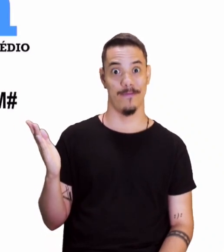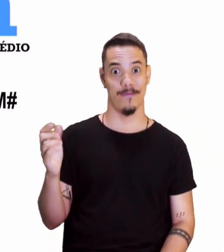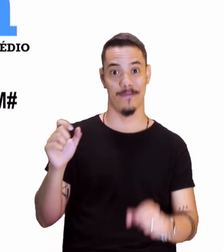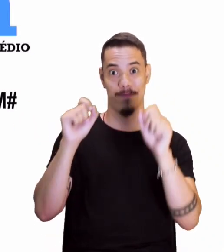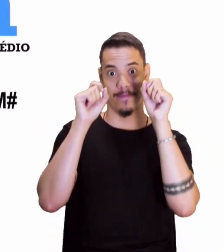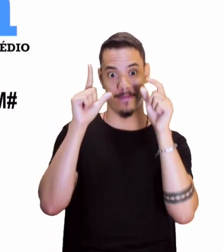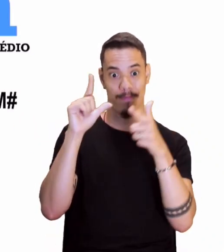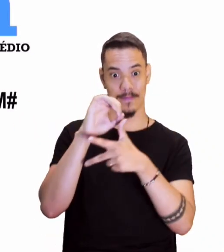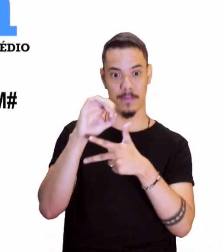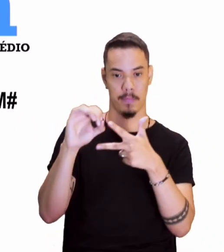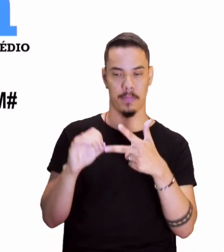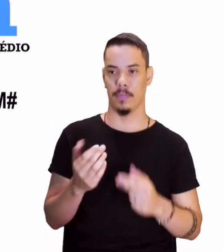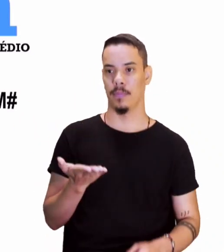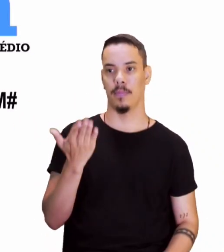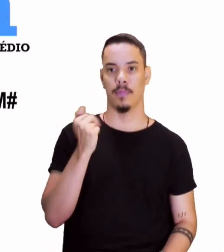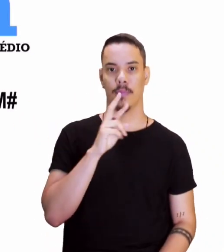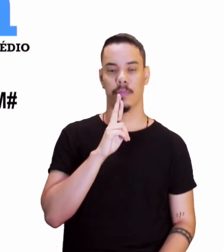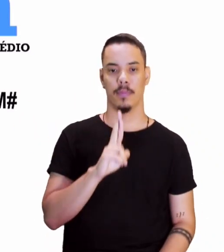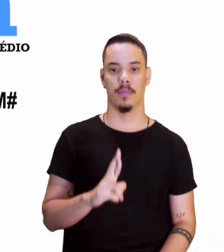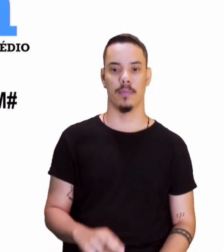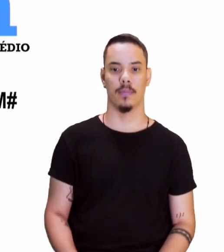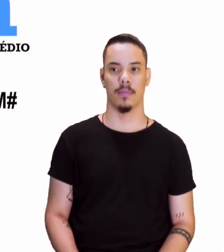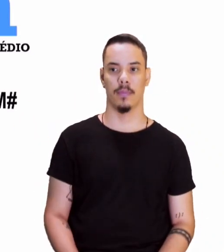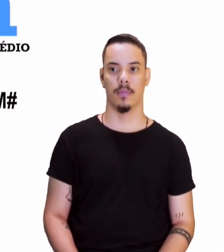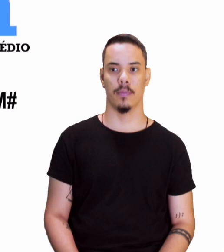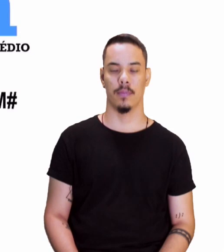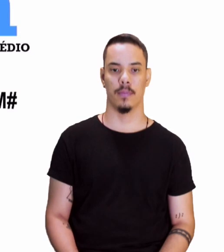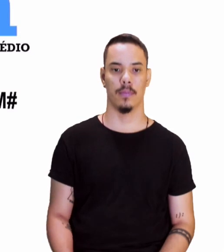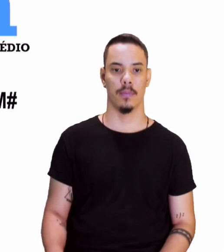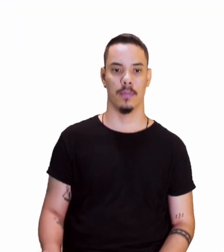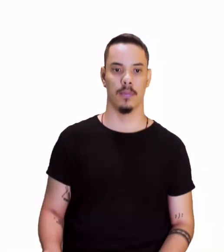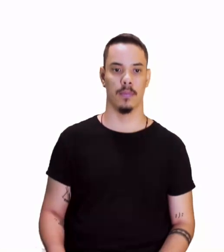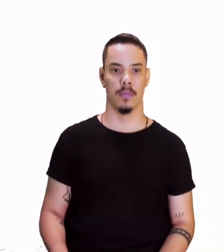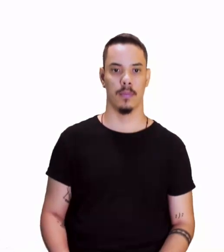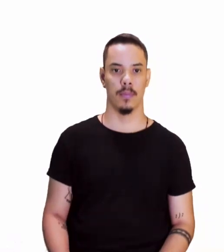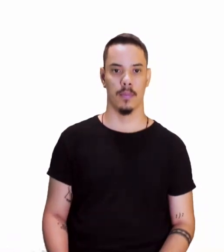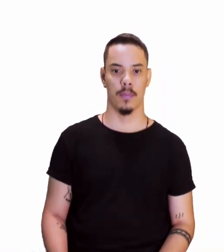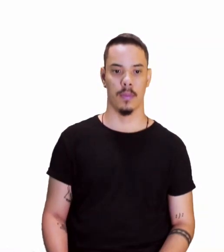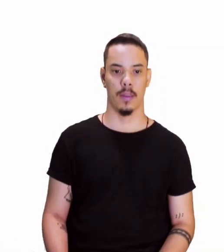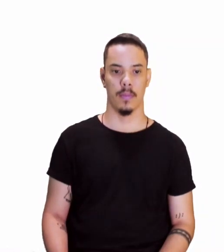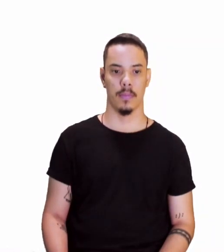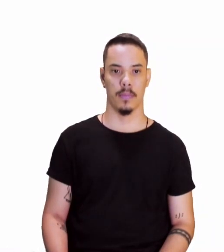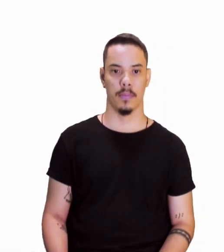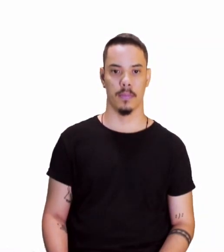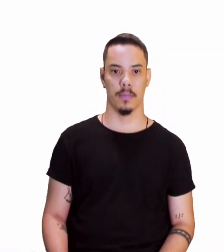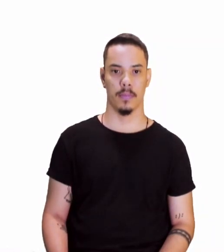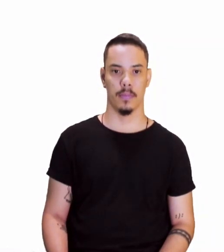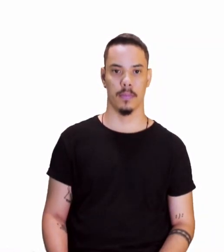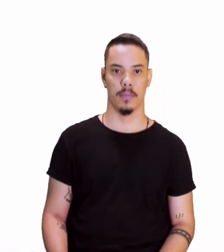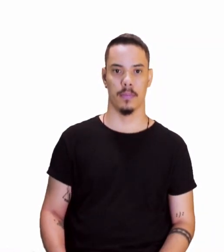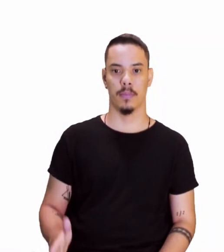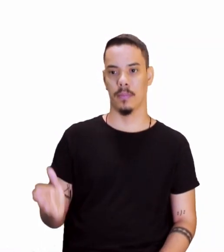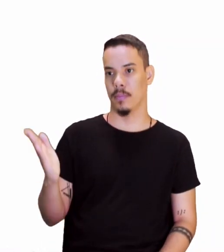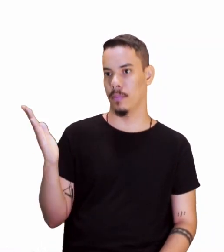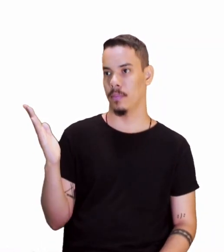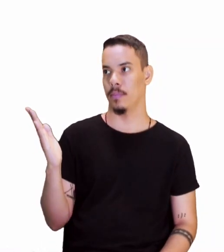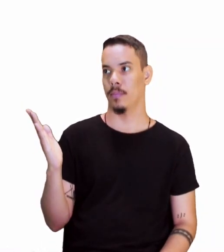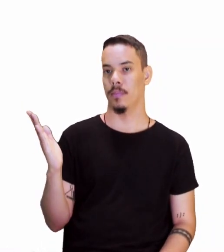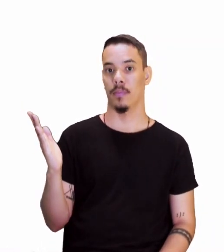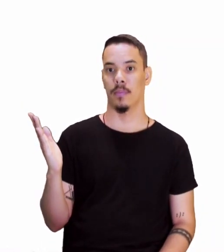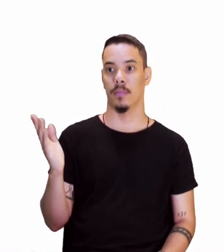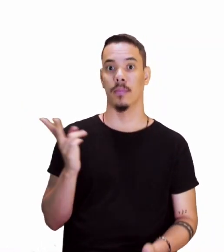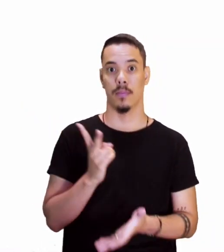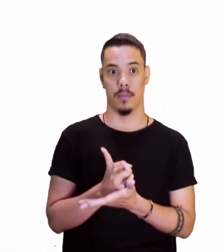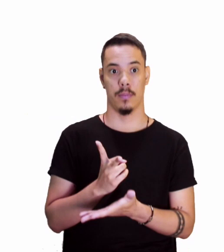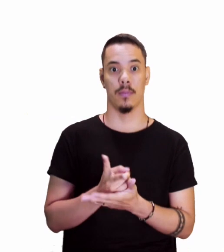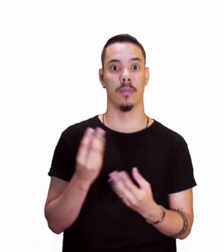Enem. Tá bom? Vamos resolver as questões do Enem aí, amadinhos. Aqui nós temos, né, como